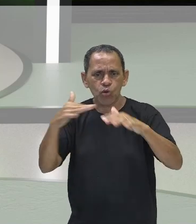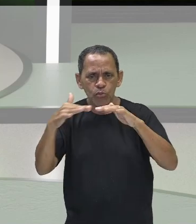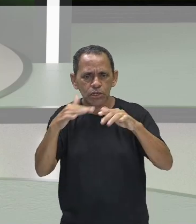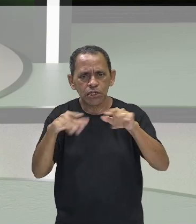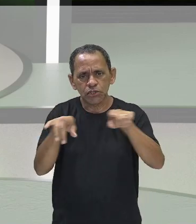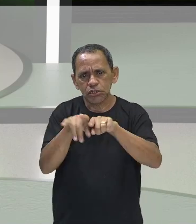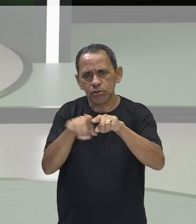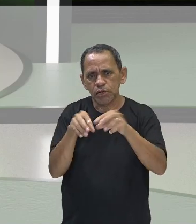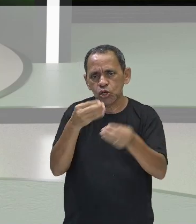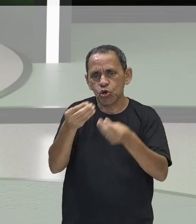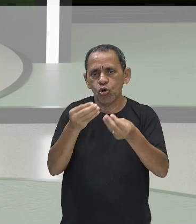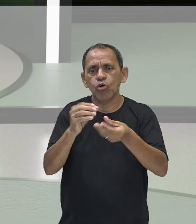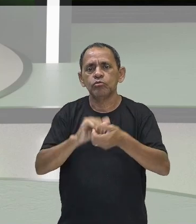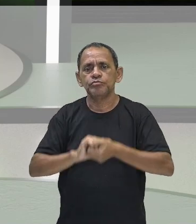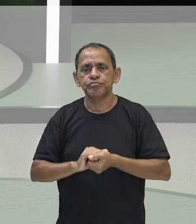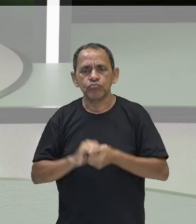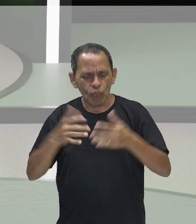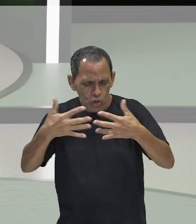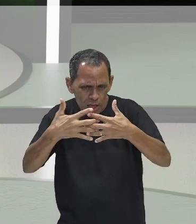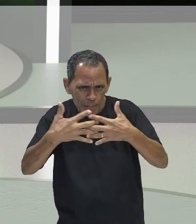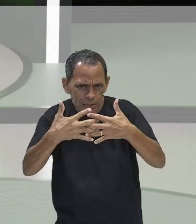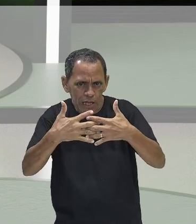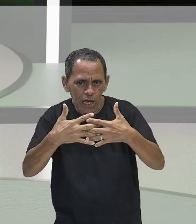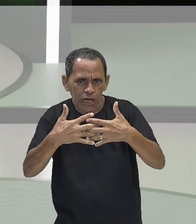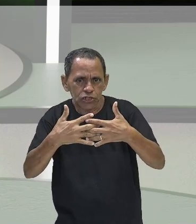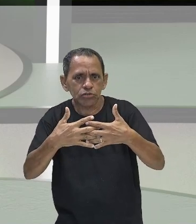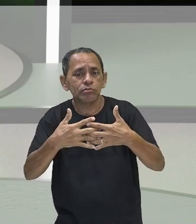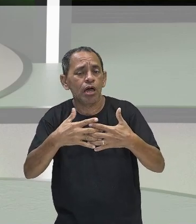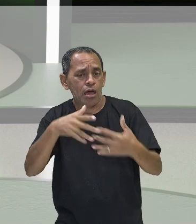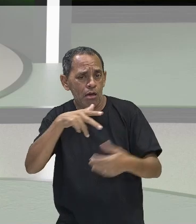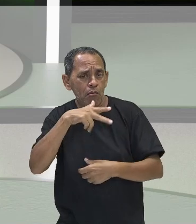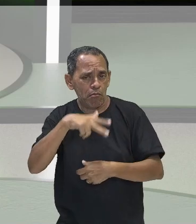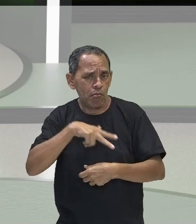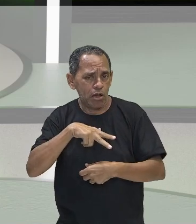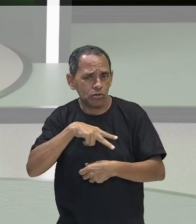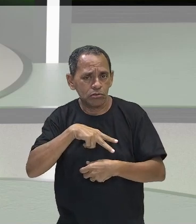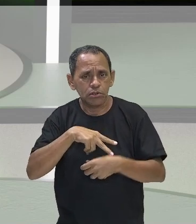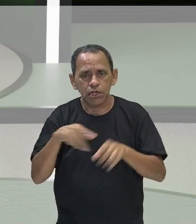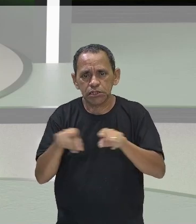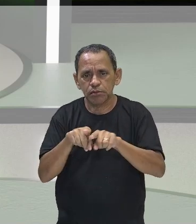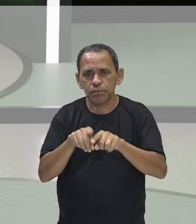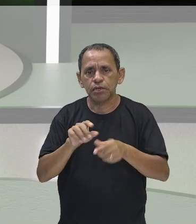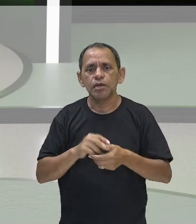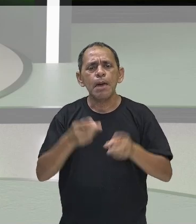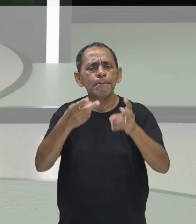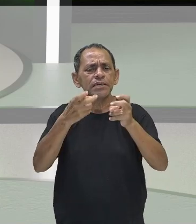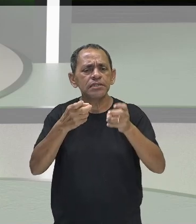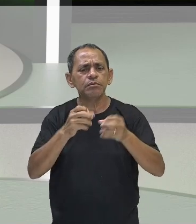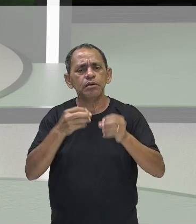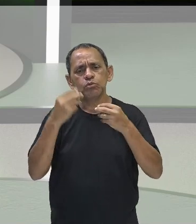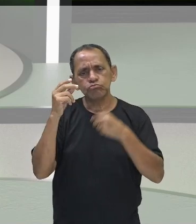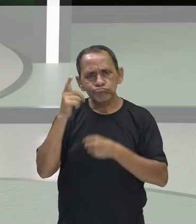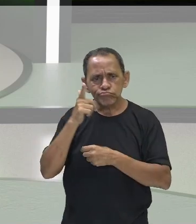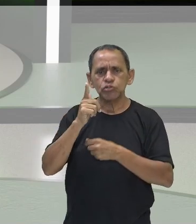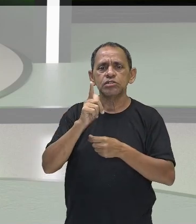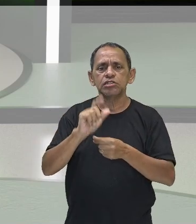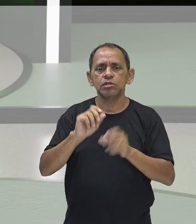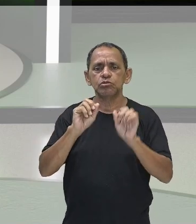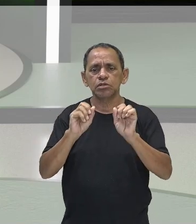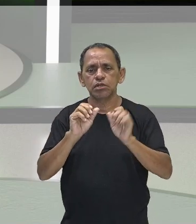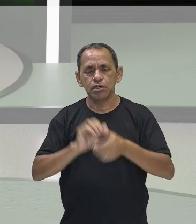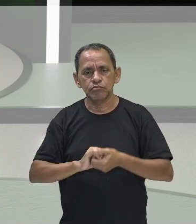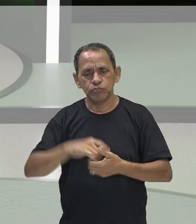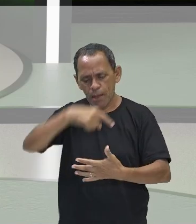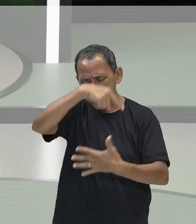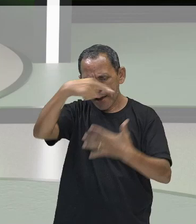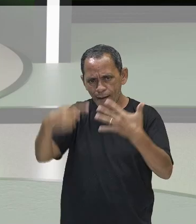capilares, porque ele é muito vascularizado. Esse é o termo, tá bom? Então, nós temos aí todos esses componentes